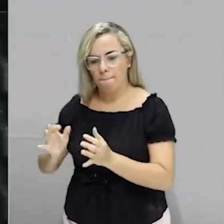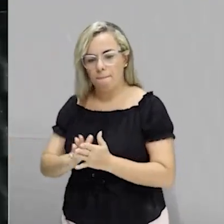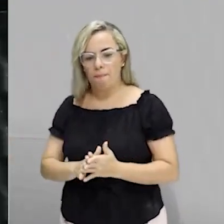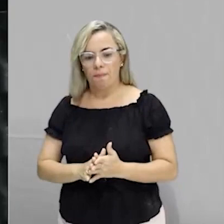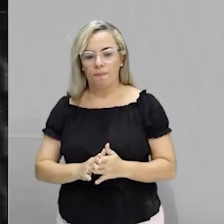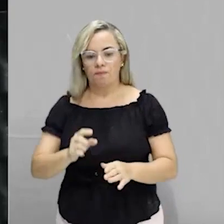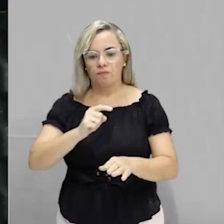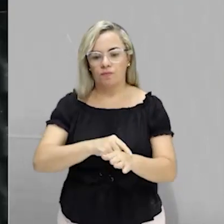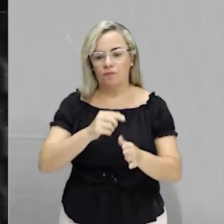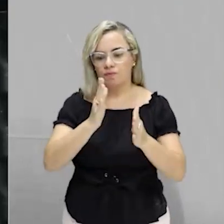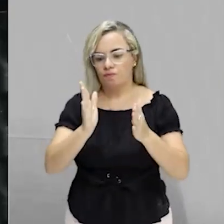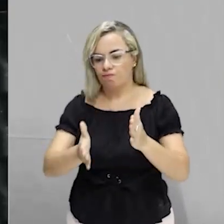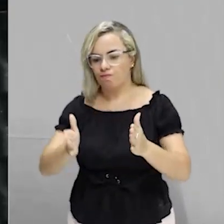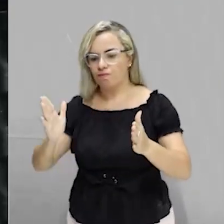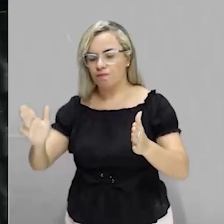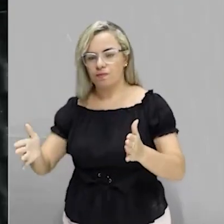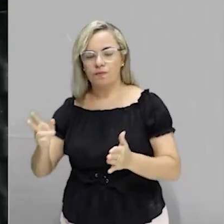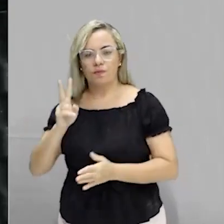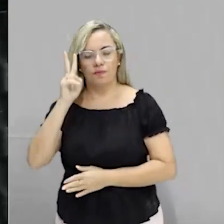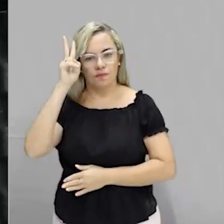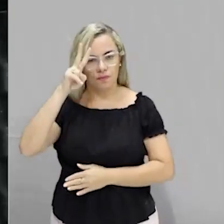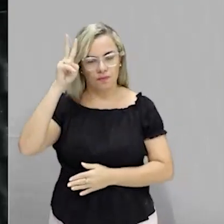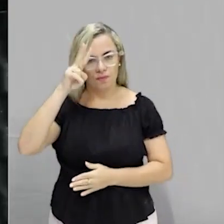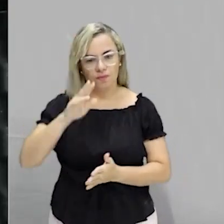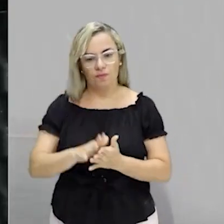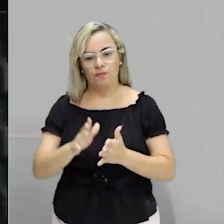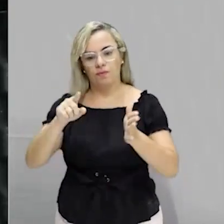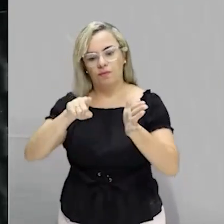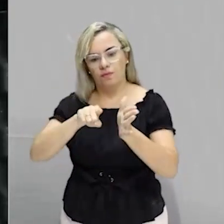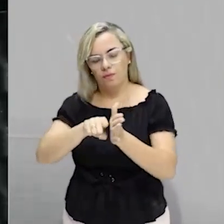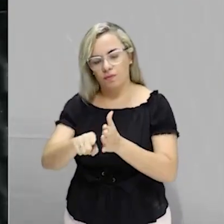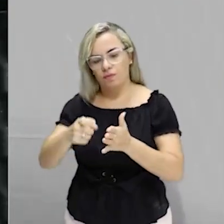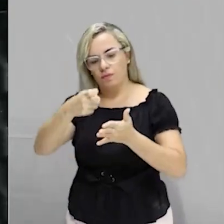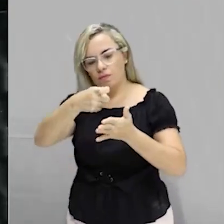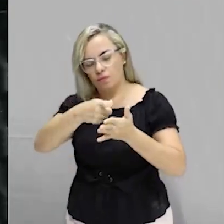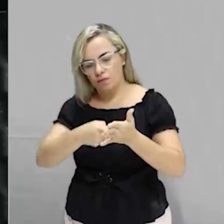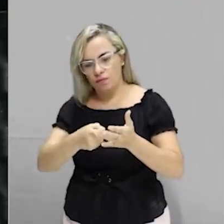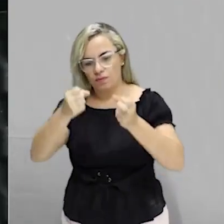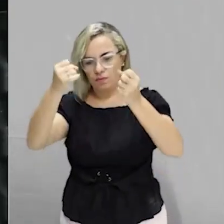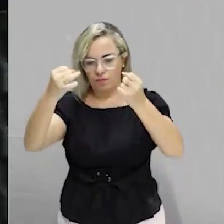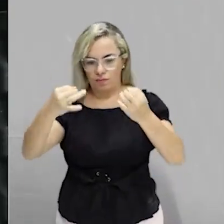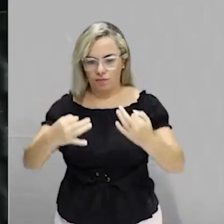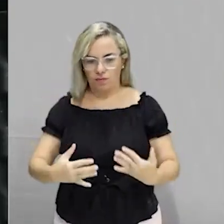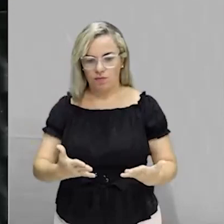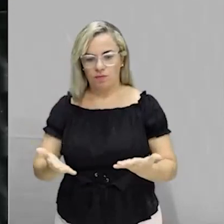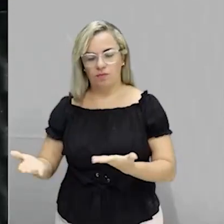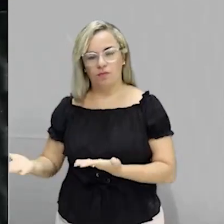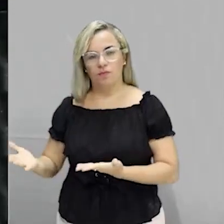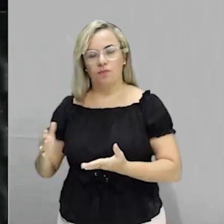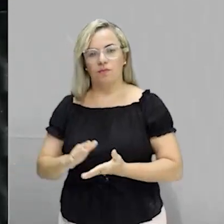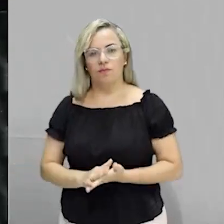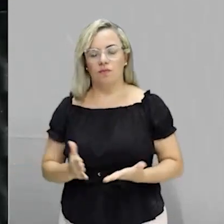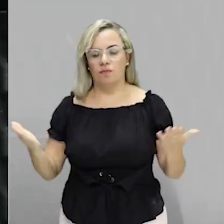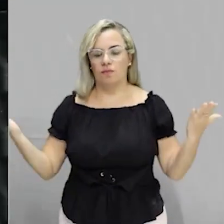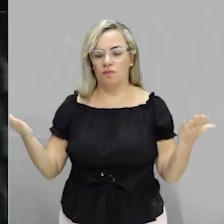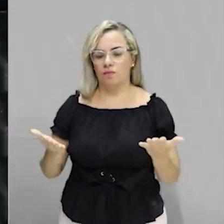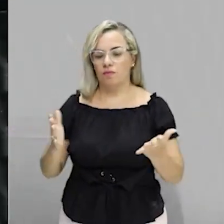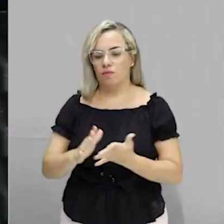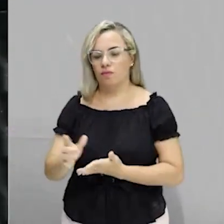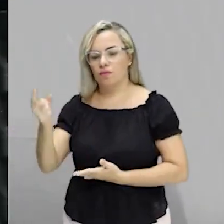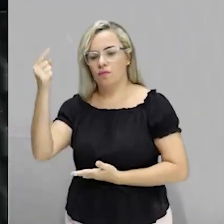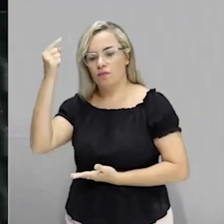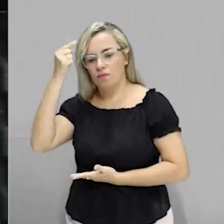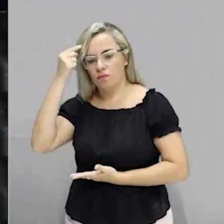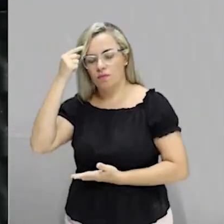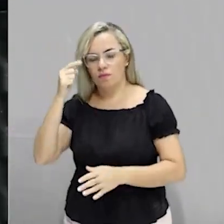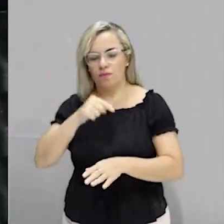da prorrogação. Lembra que no enunciado foi mencionado isso, né? Então, agora, pensando nesse período